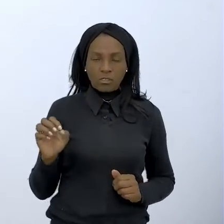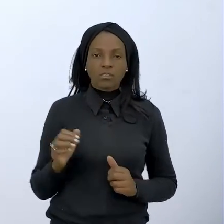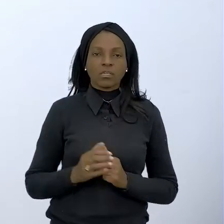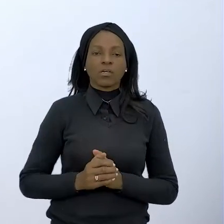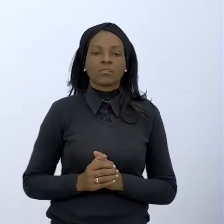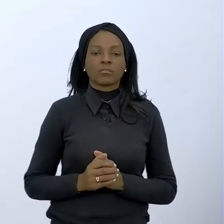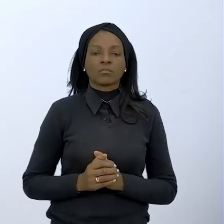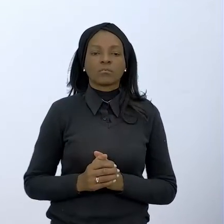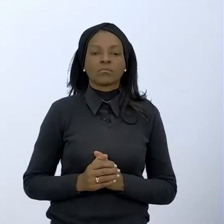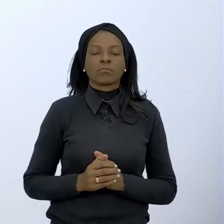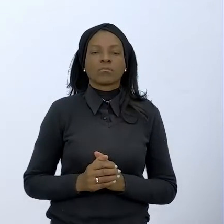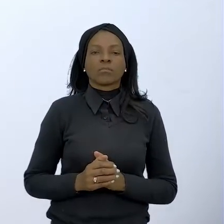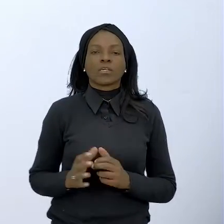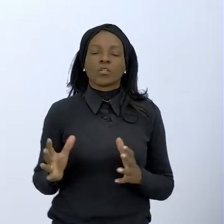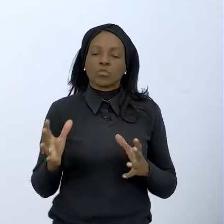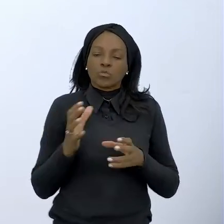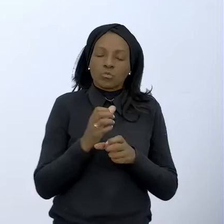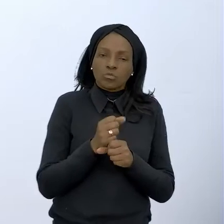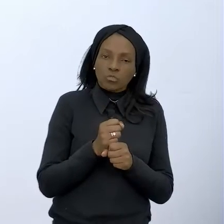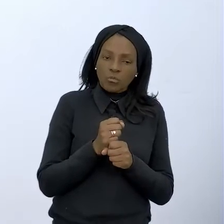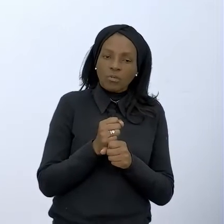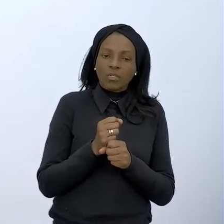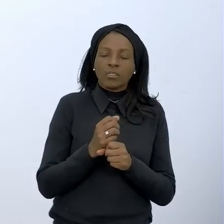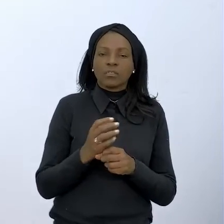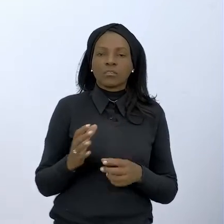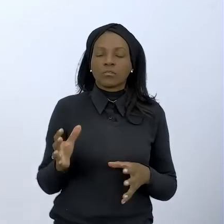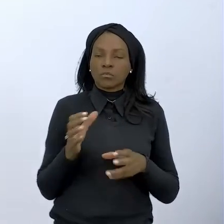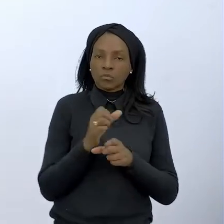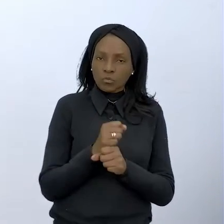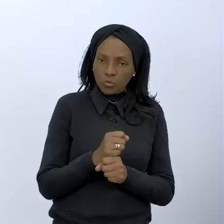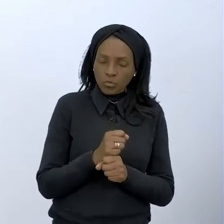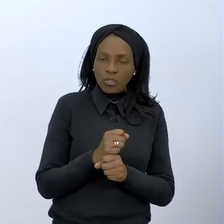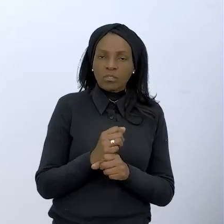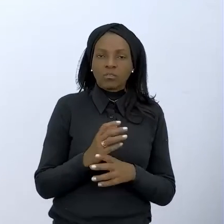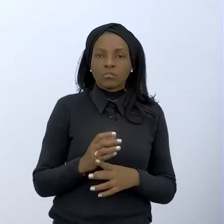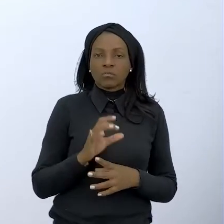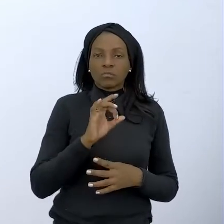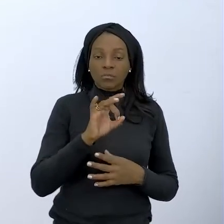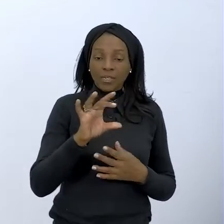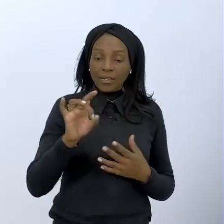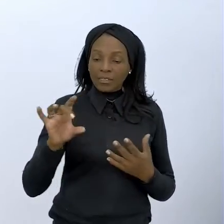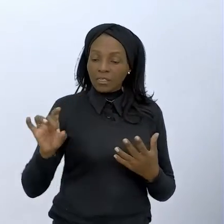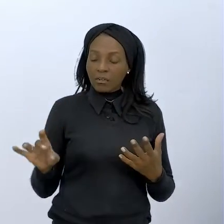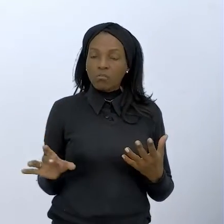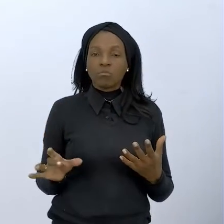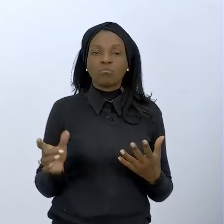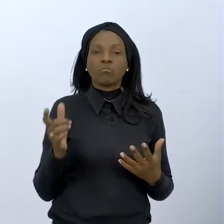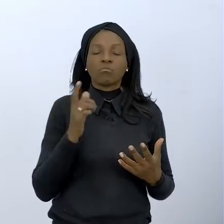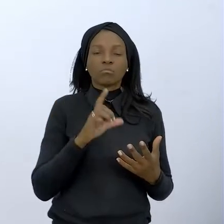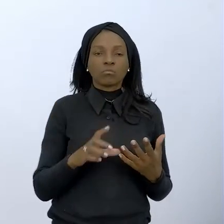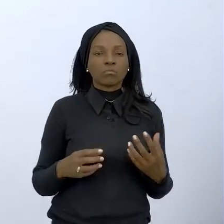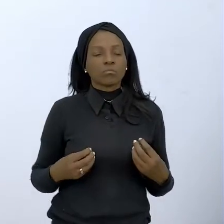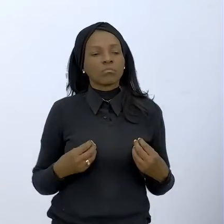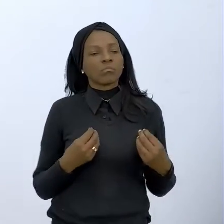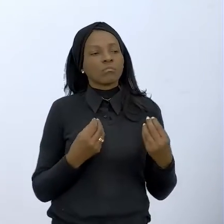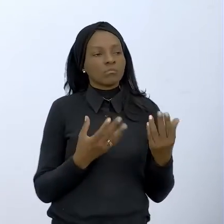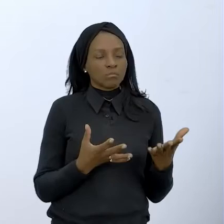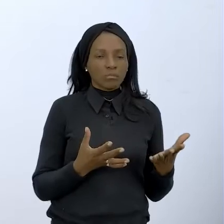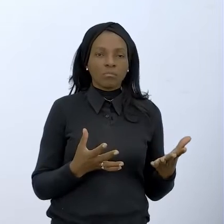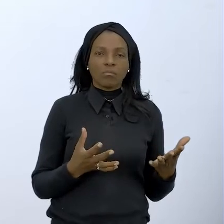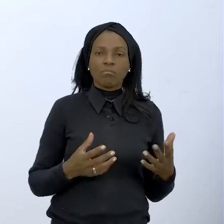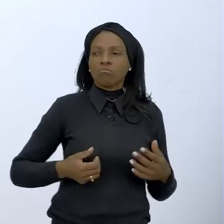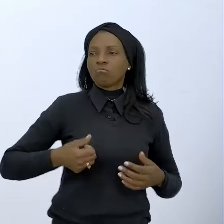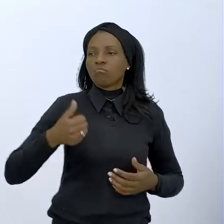numa composição aonde cada um pode oferecer o que tem de